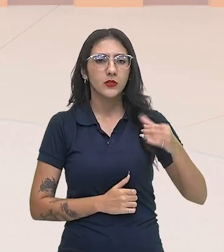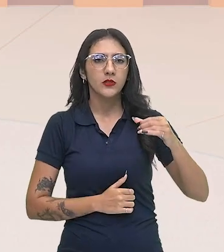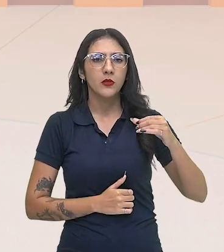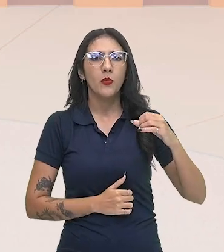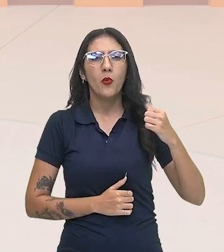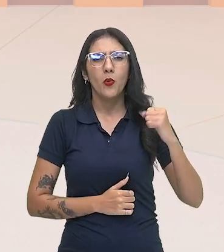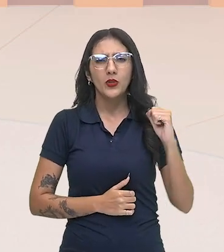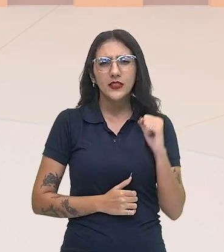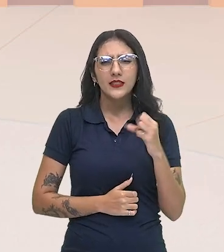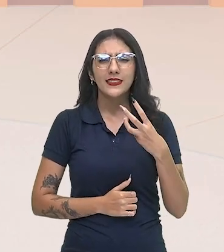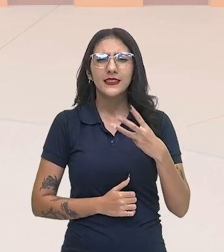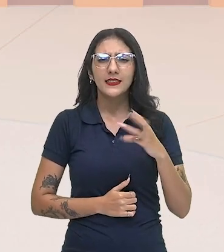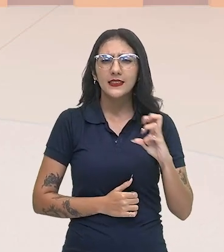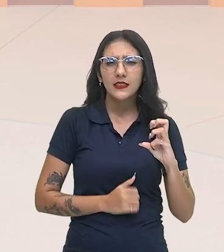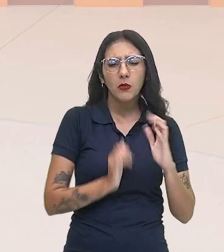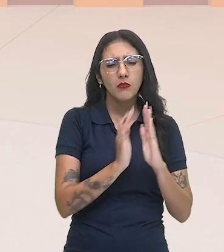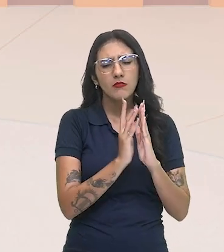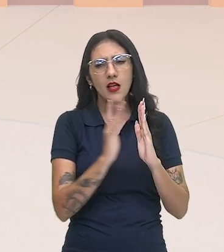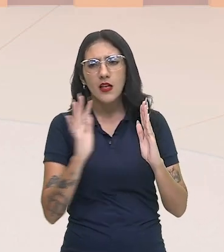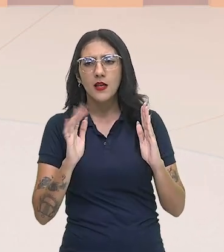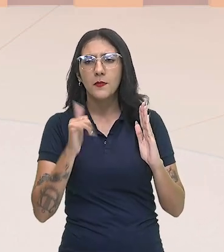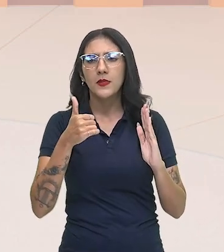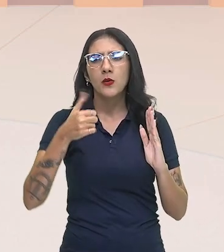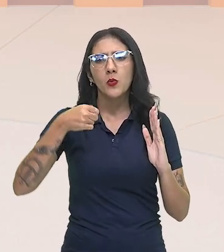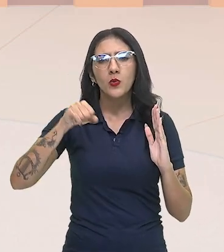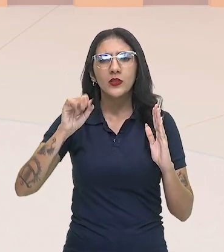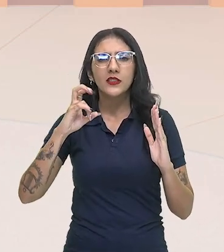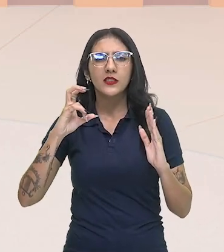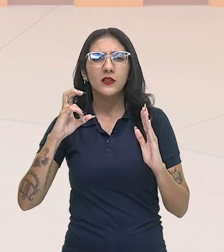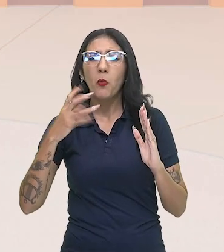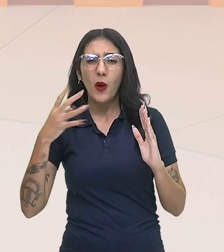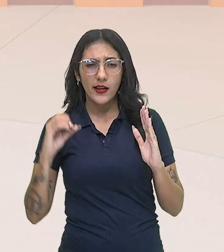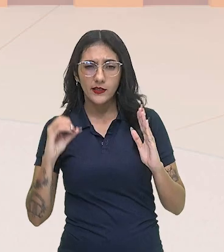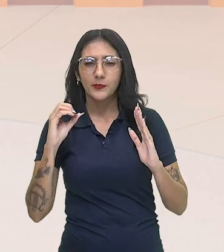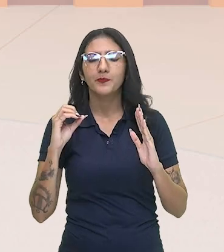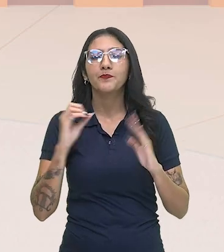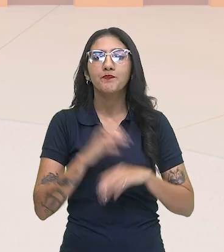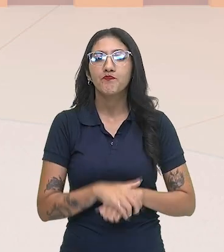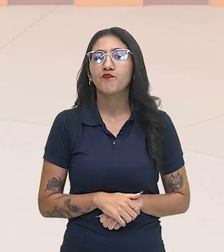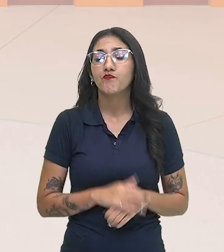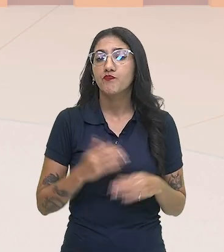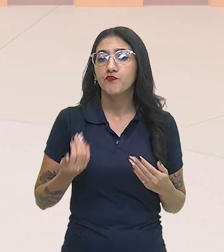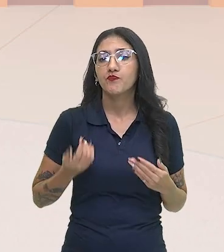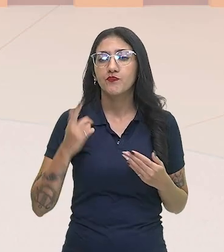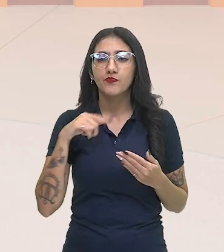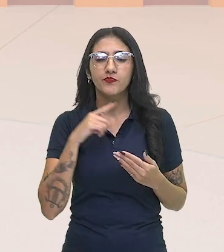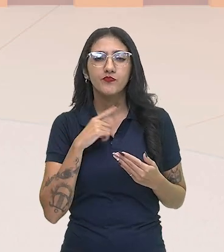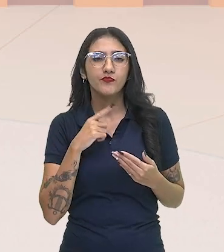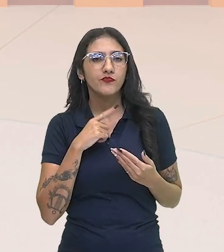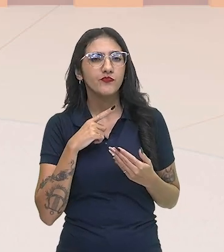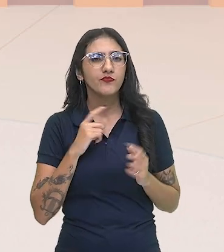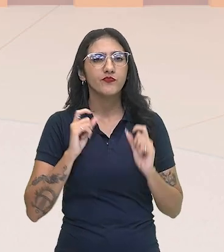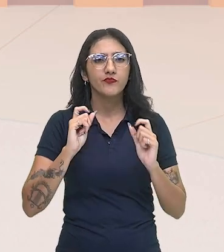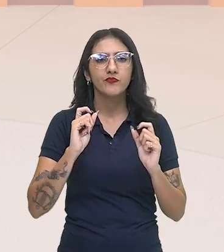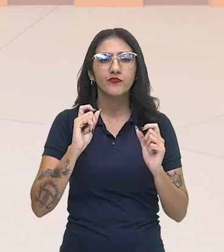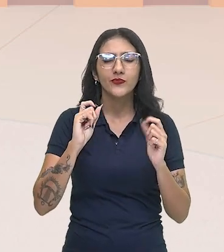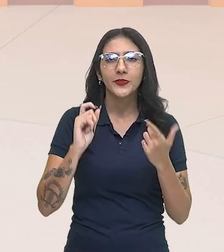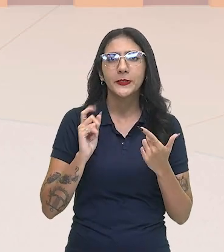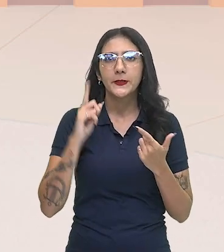1835 e 1840. Foi uma rebelião que tem teve, na verdade, um